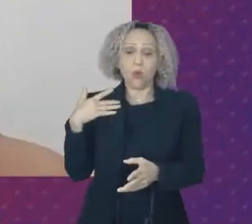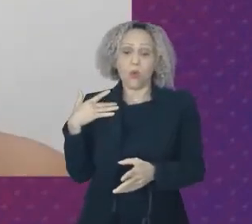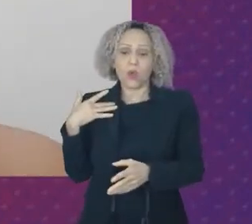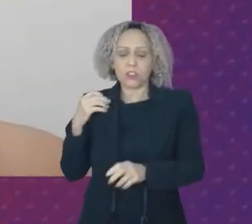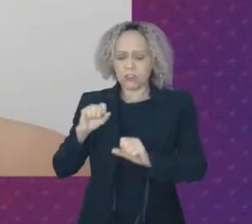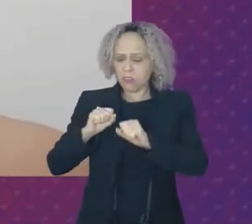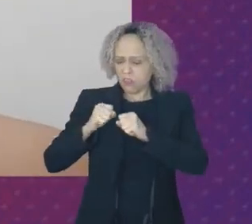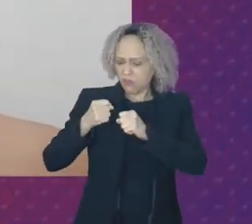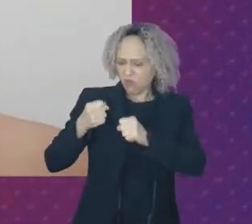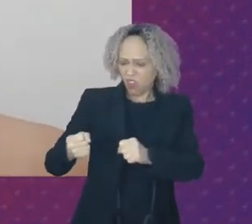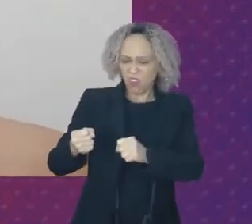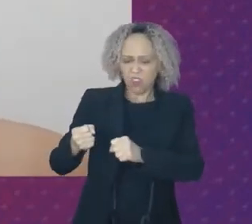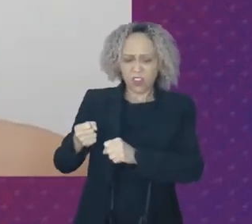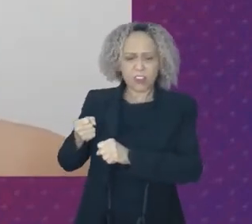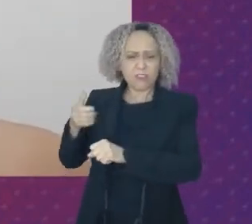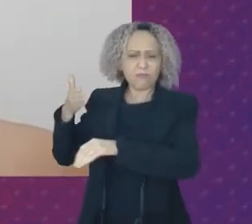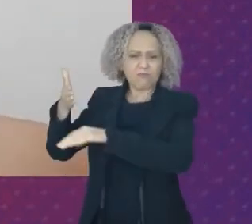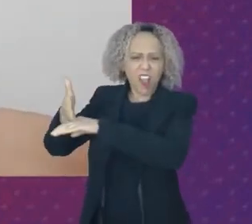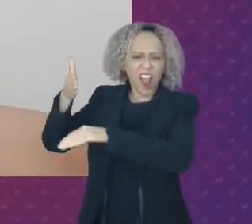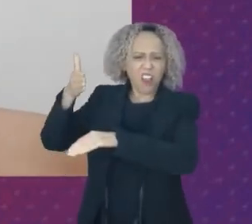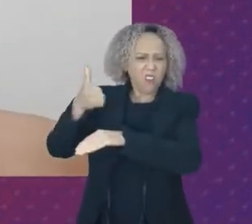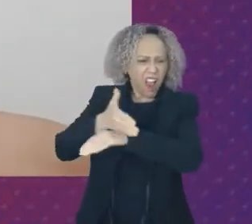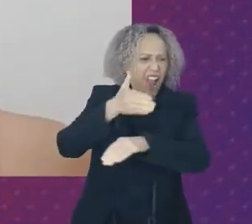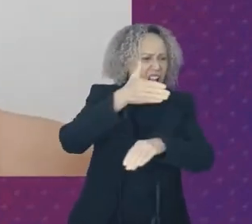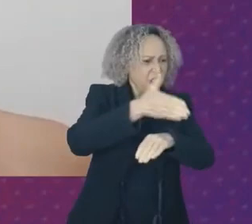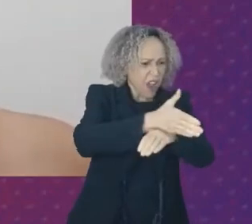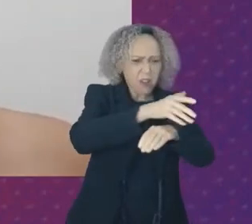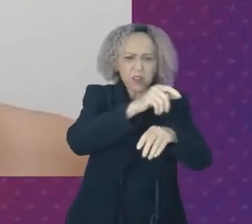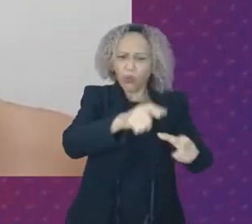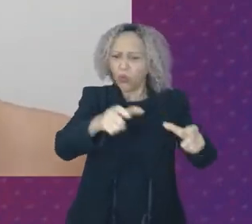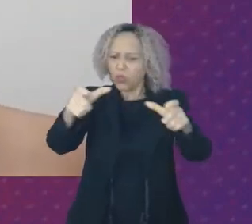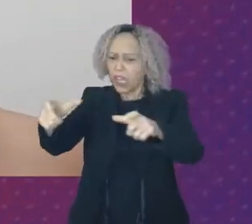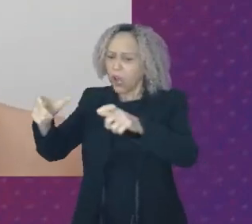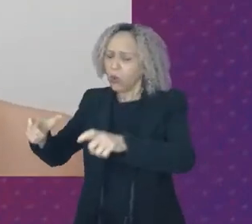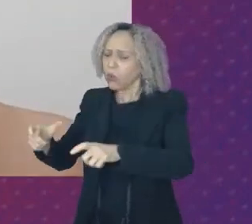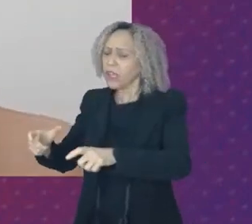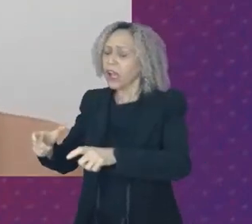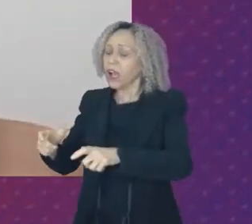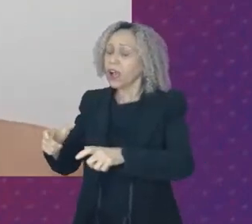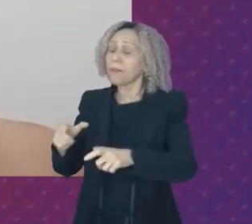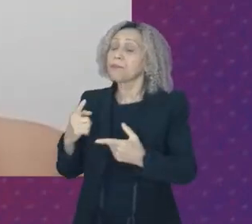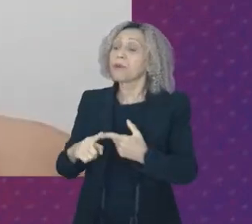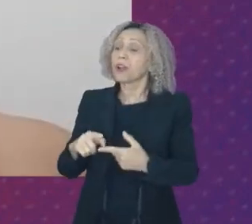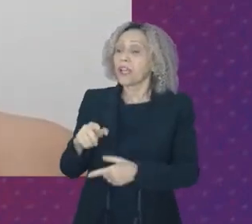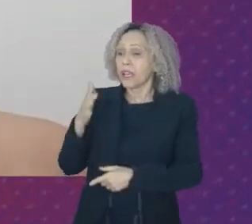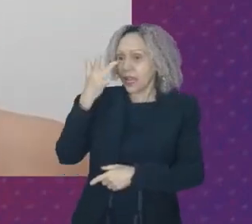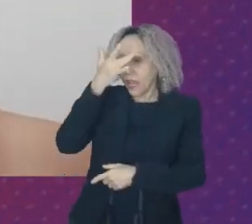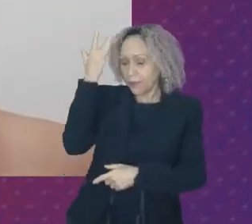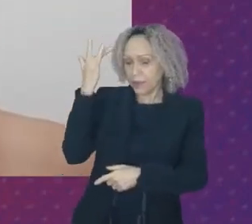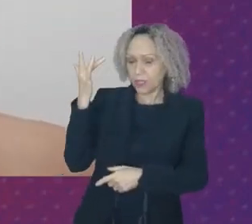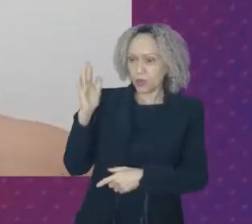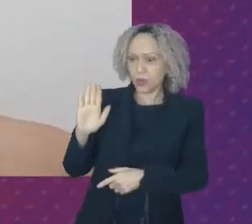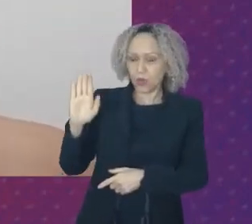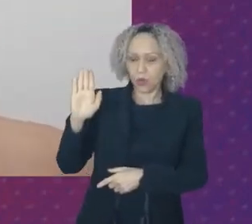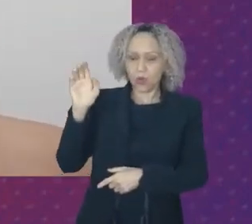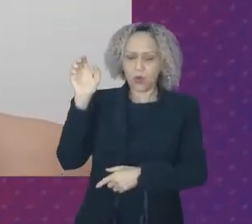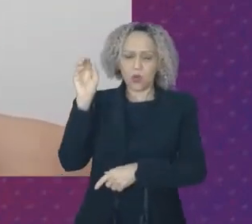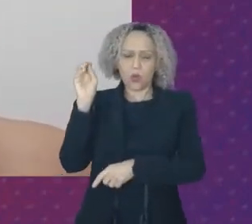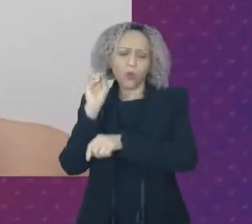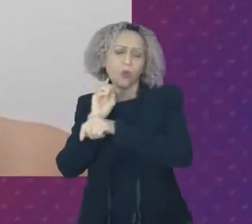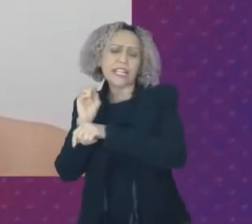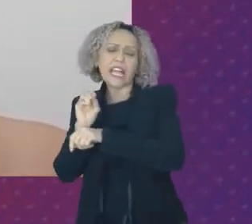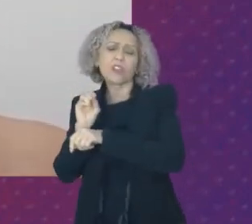outras pessoas, porque o foco do cuidador é sempre o outro. É tudo feito de forma muito